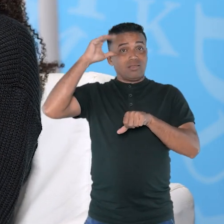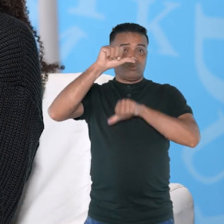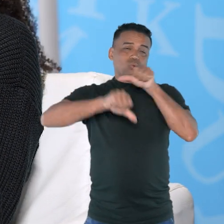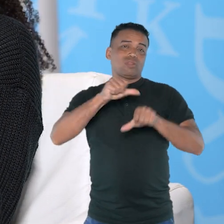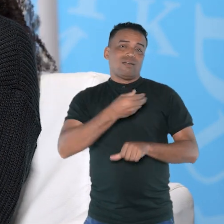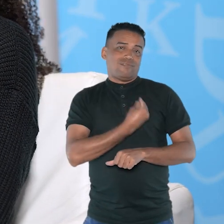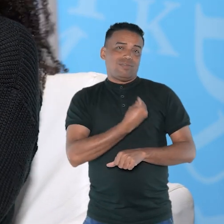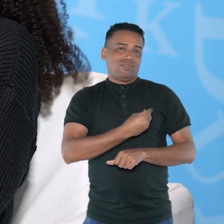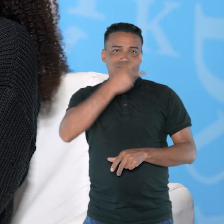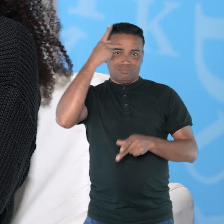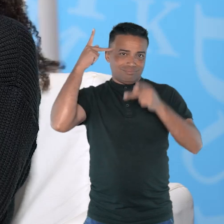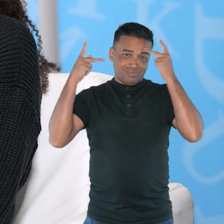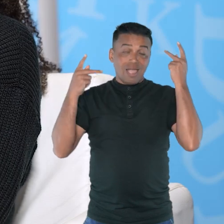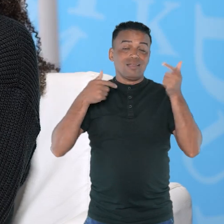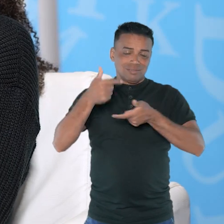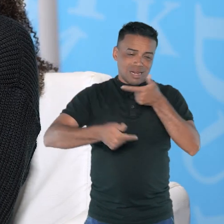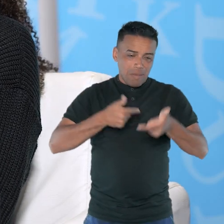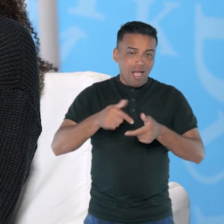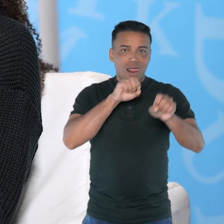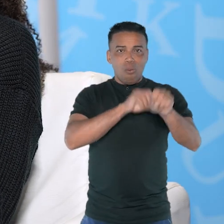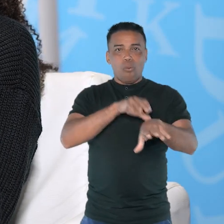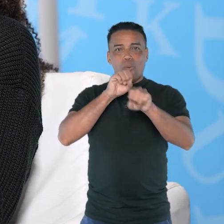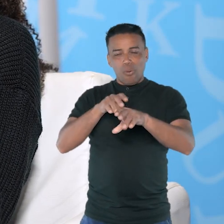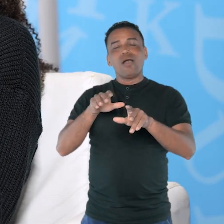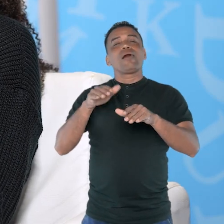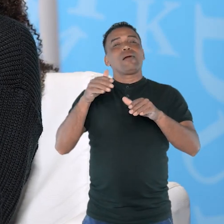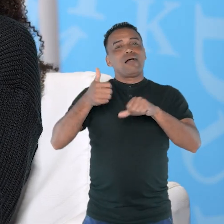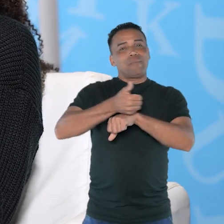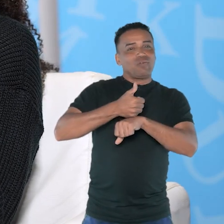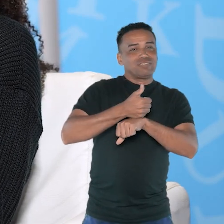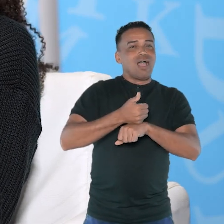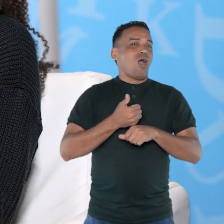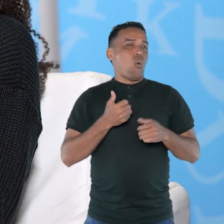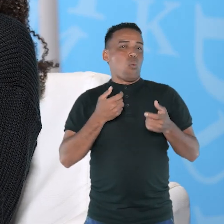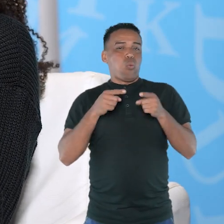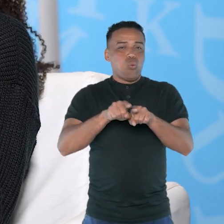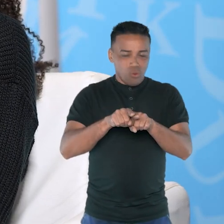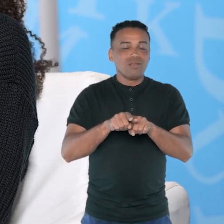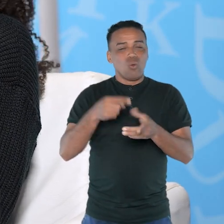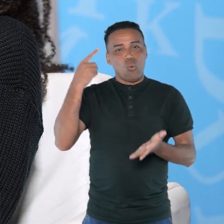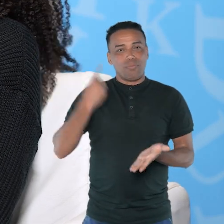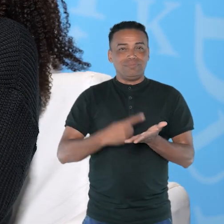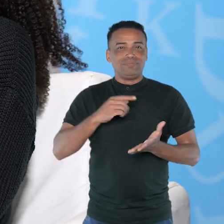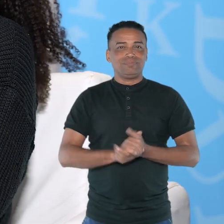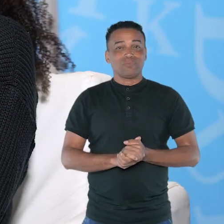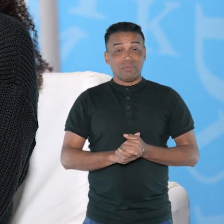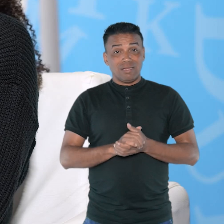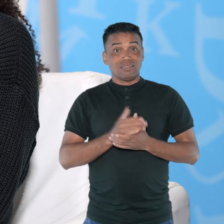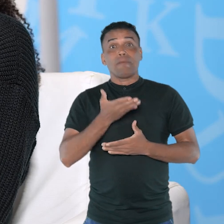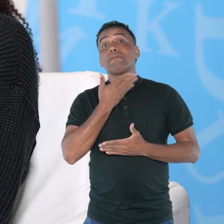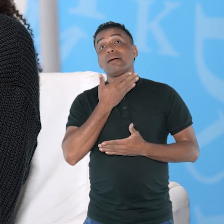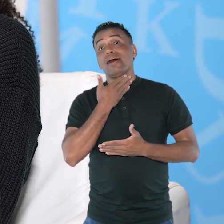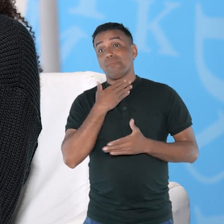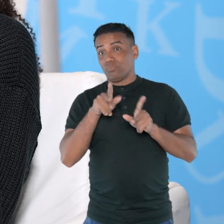mesmo eles trabalham com isso, né? Somos colegas de profissão e a gente tem esse compromisso. Então, é papo de professor, é